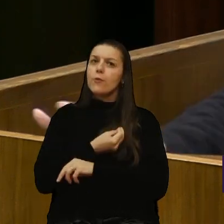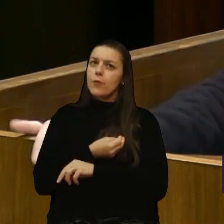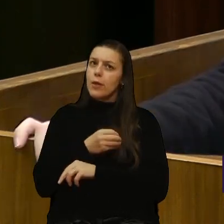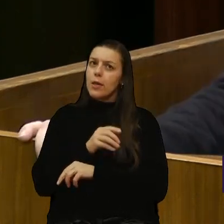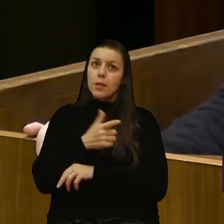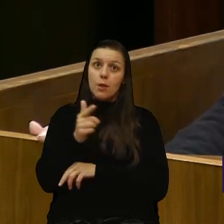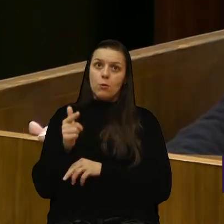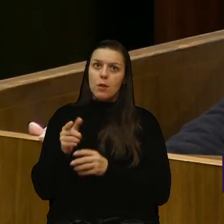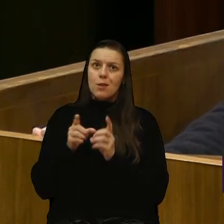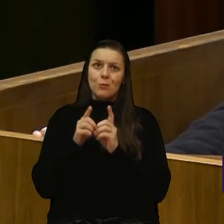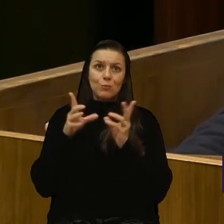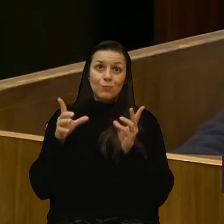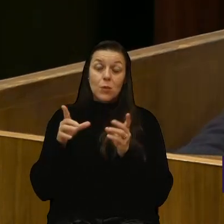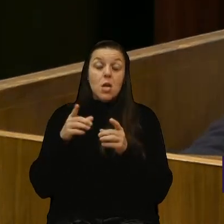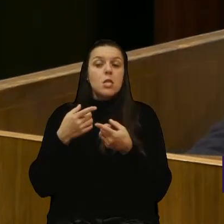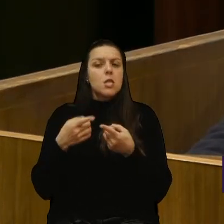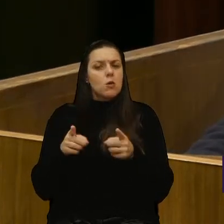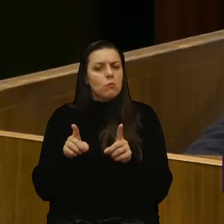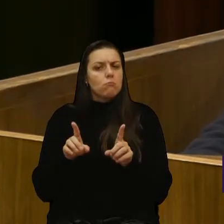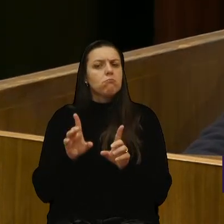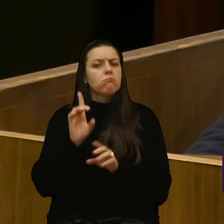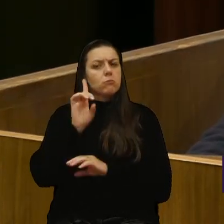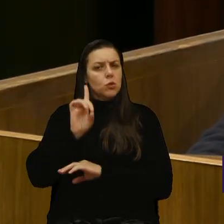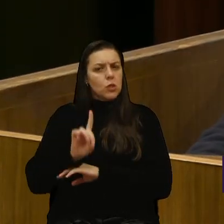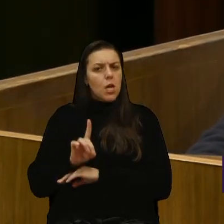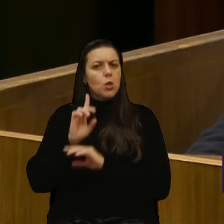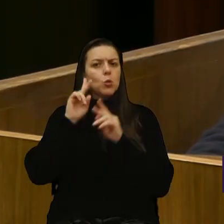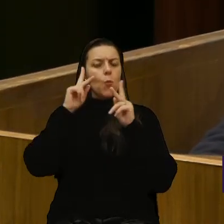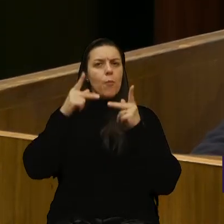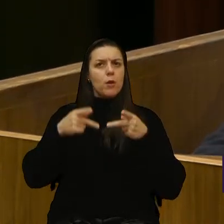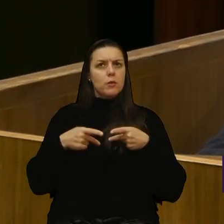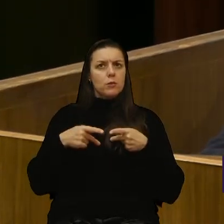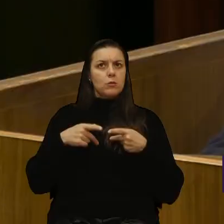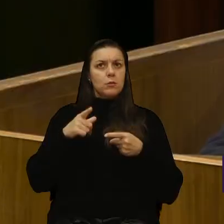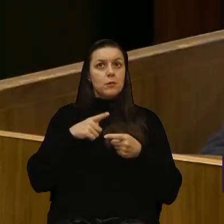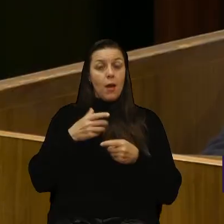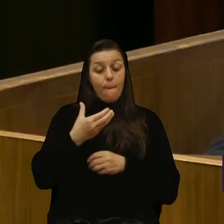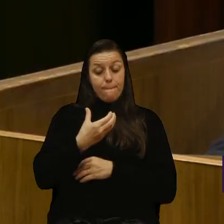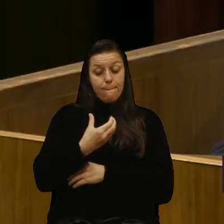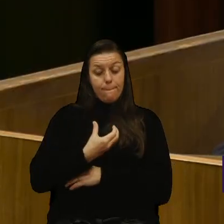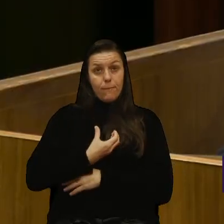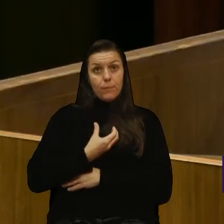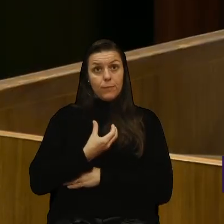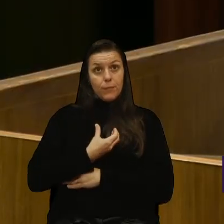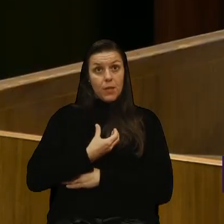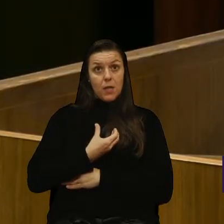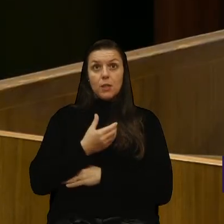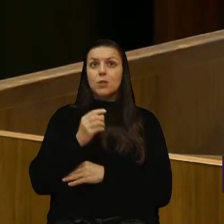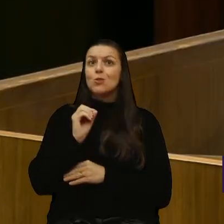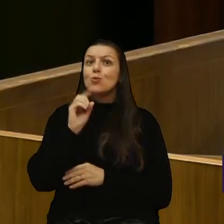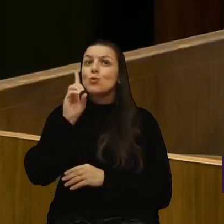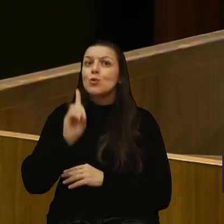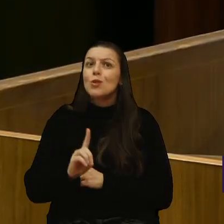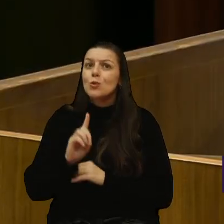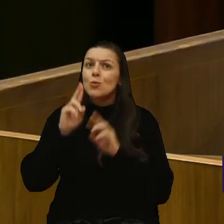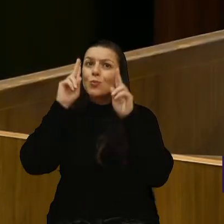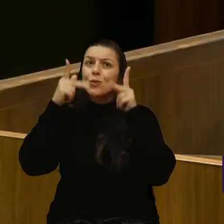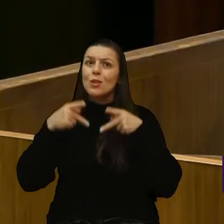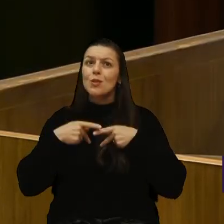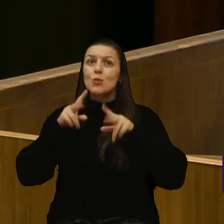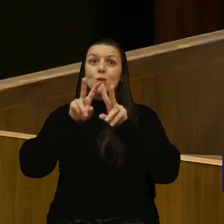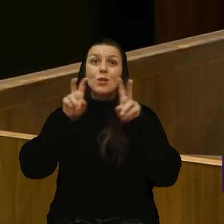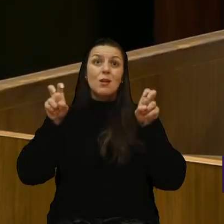E direitos humanos, né? E a professora Ana está recebendo uma comenda, né, que referencia os direitos humanos. Um termo